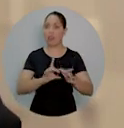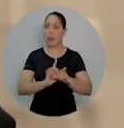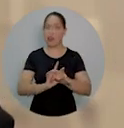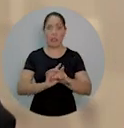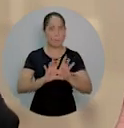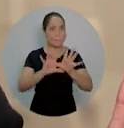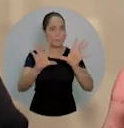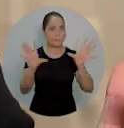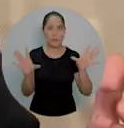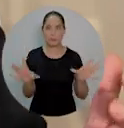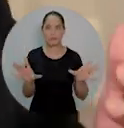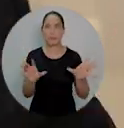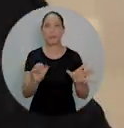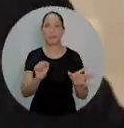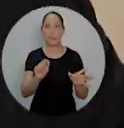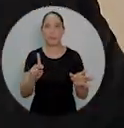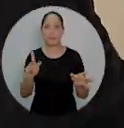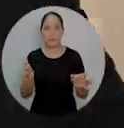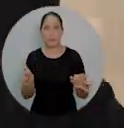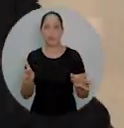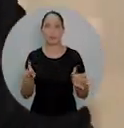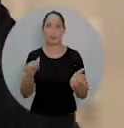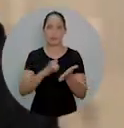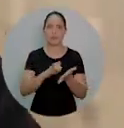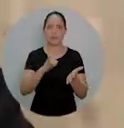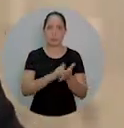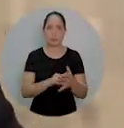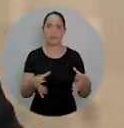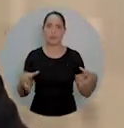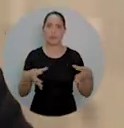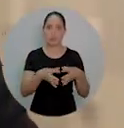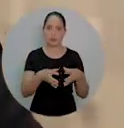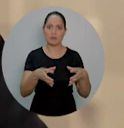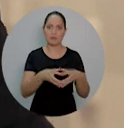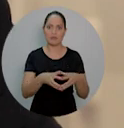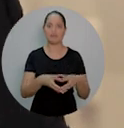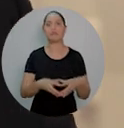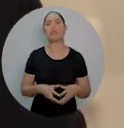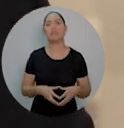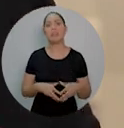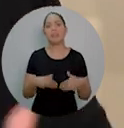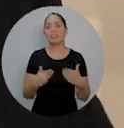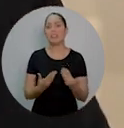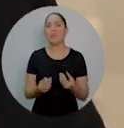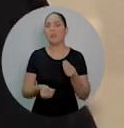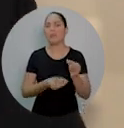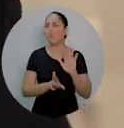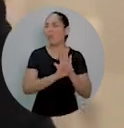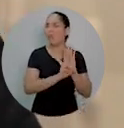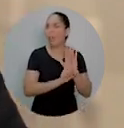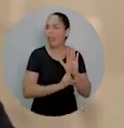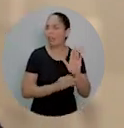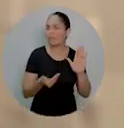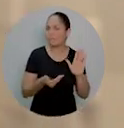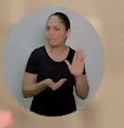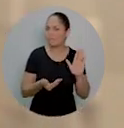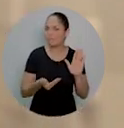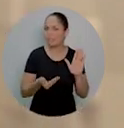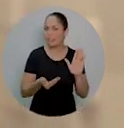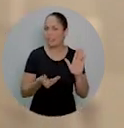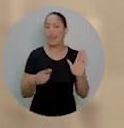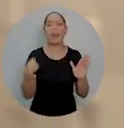tamanho para aplicativo no transporte coletivo. Tá, como é que vai ser essa regulação?